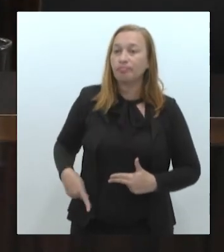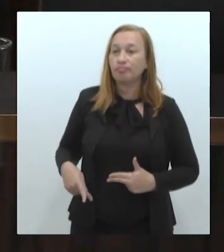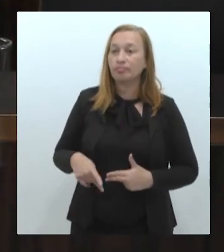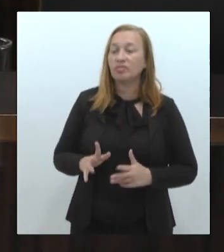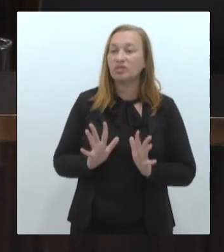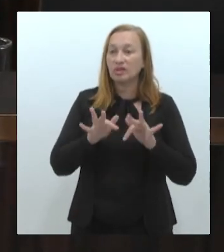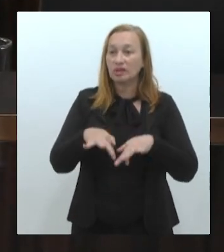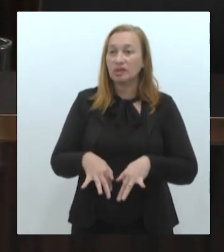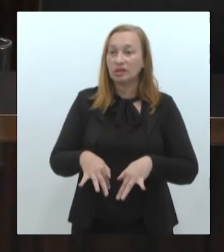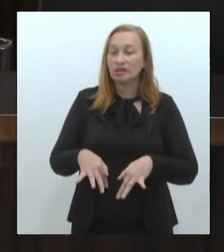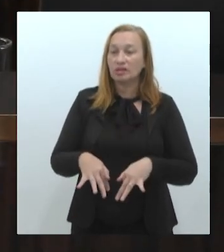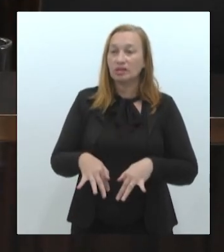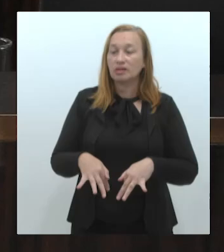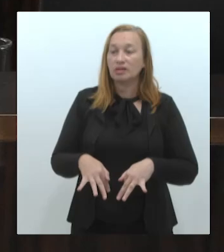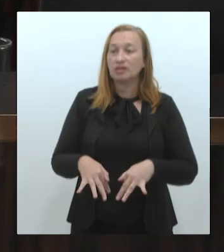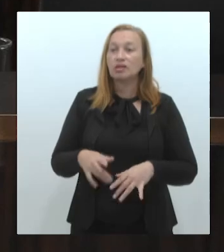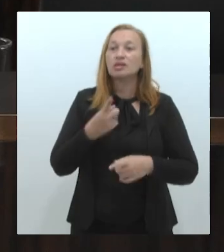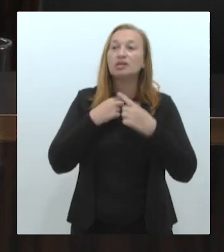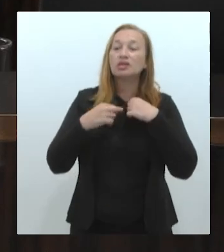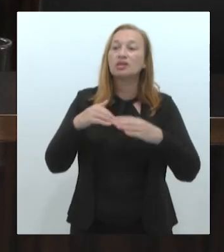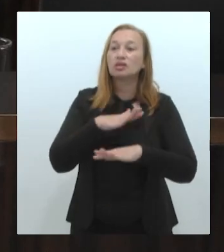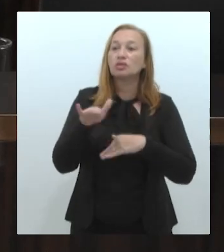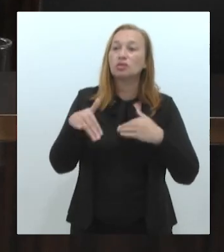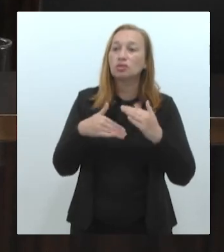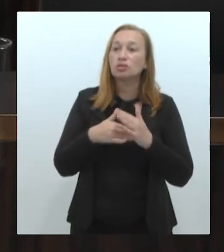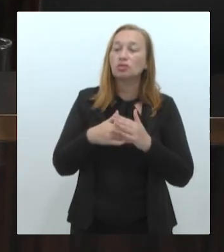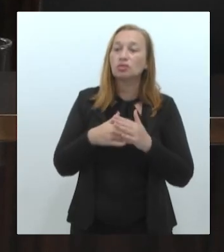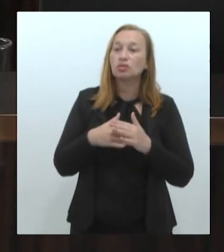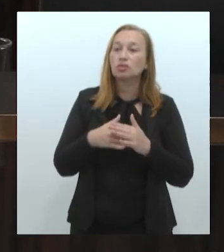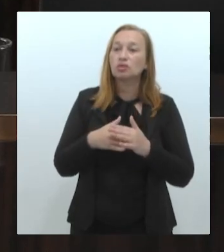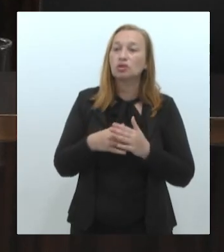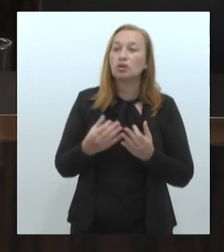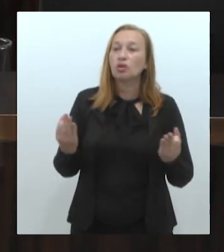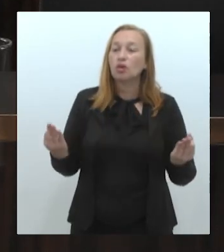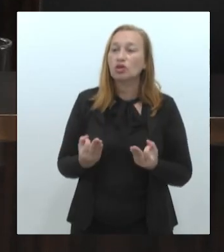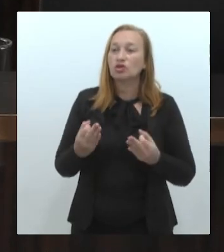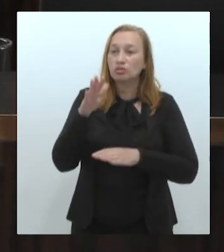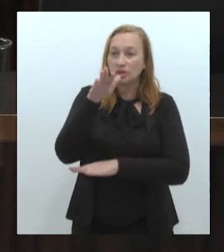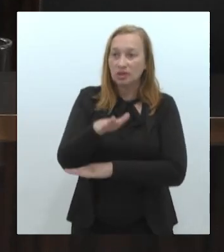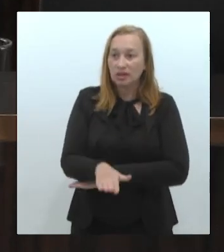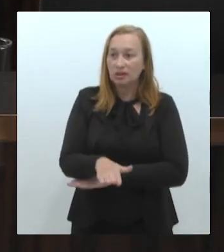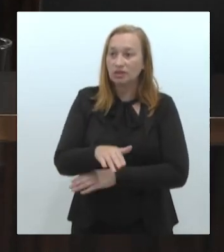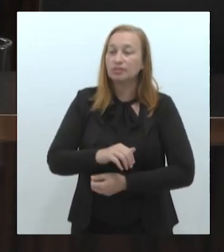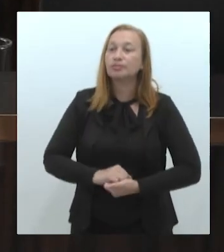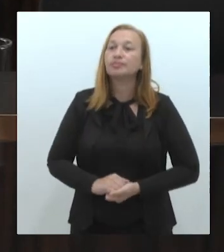declara encerrada a presente sessão, desejando a todos uma ótima tarde.